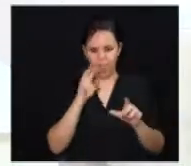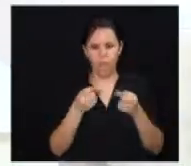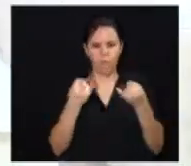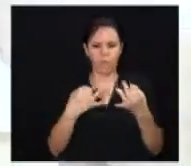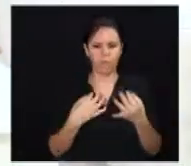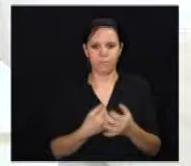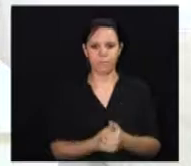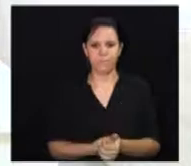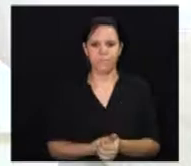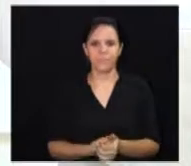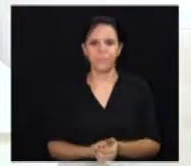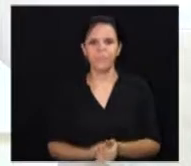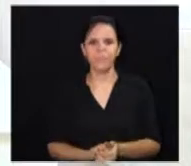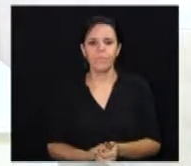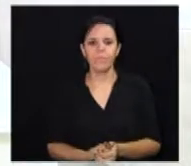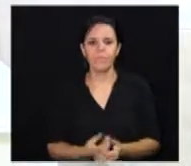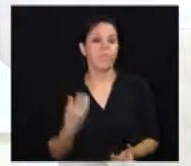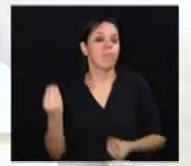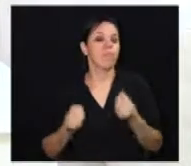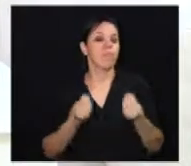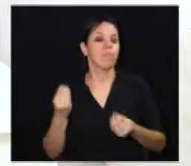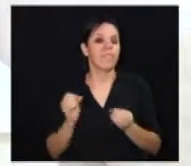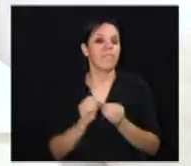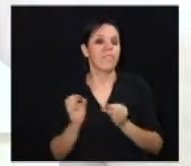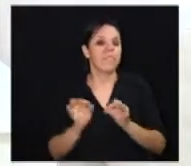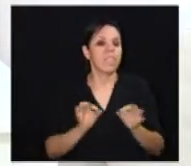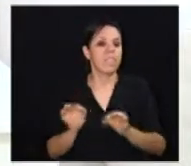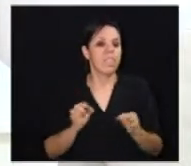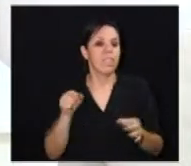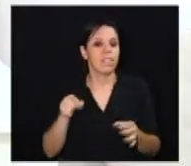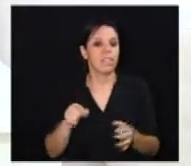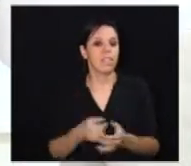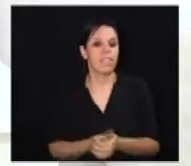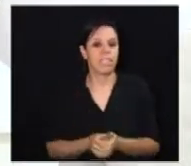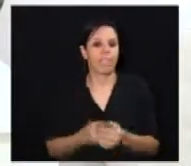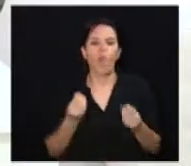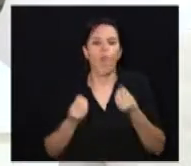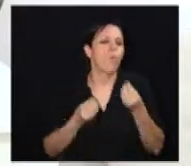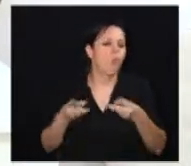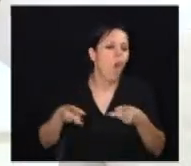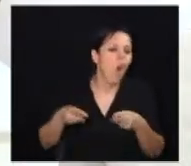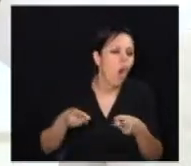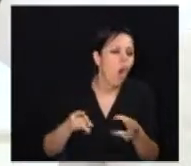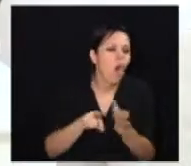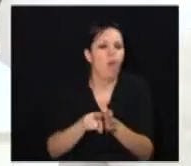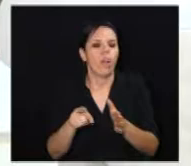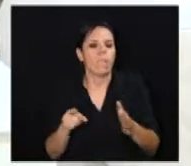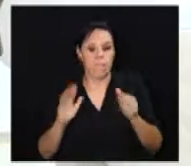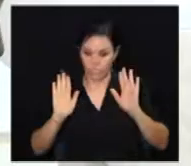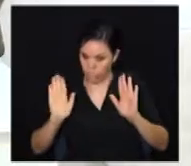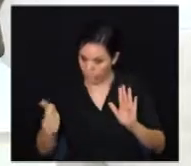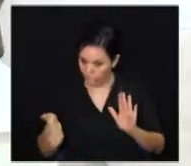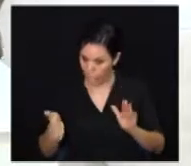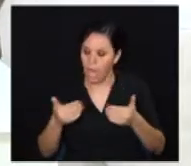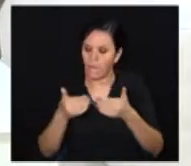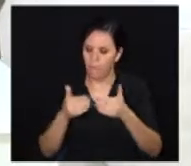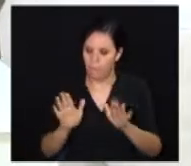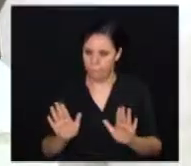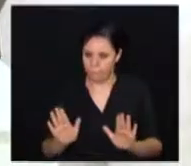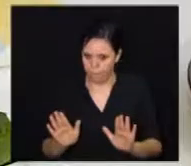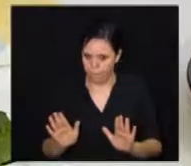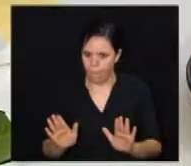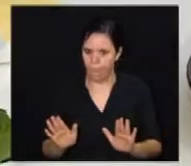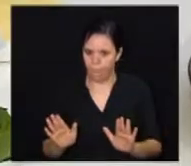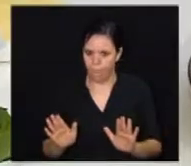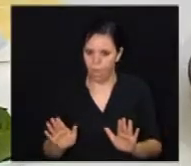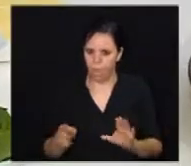Então vamos lá. E agora, como é que tem que fazer aqui? A gente tem que cortar... Bom, a massa tá aberta já. Aqui